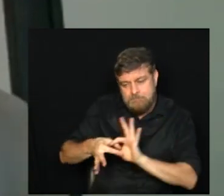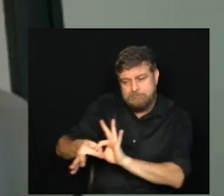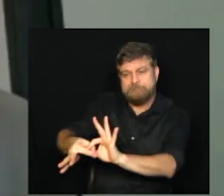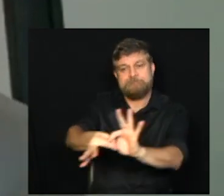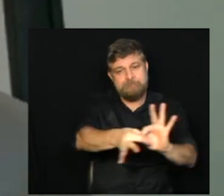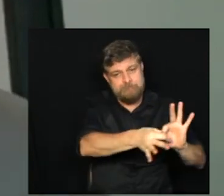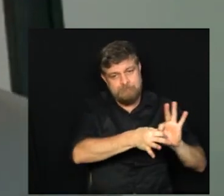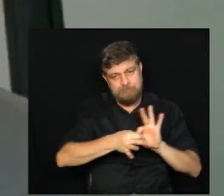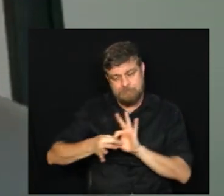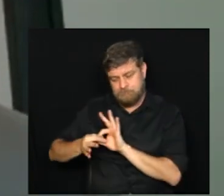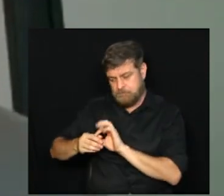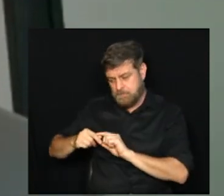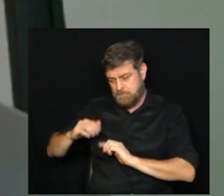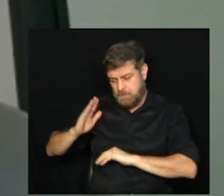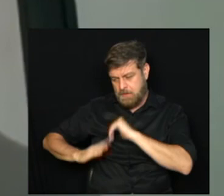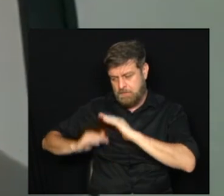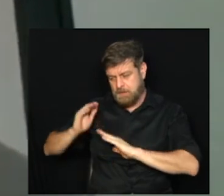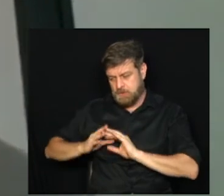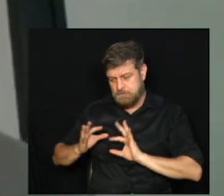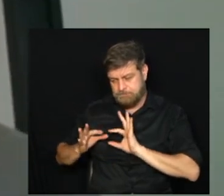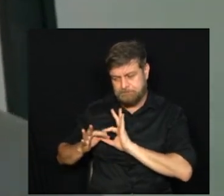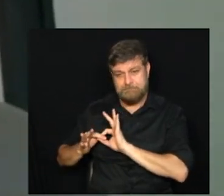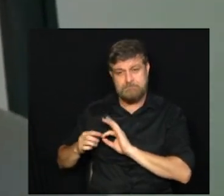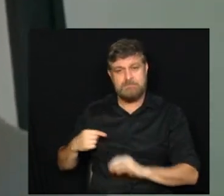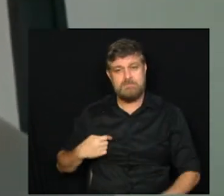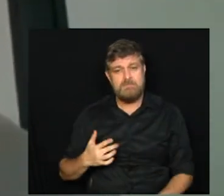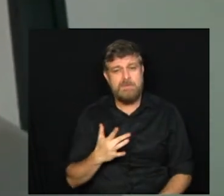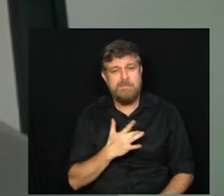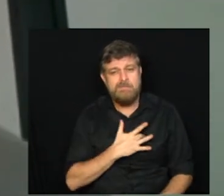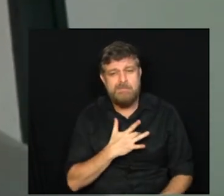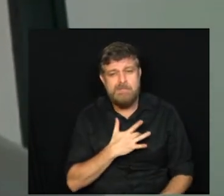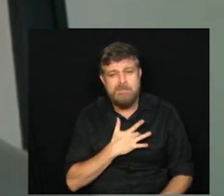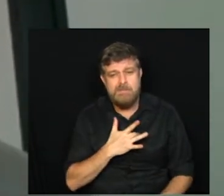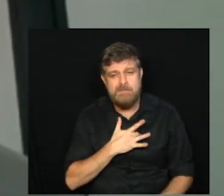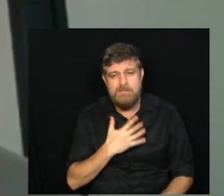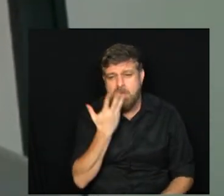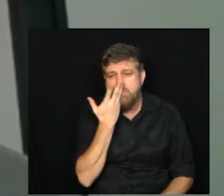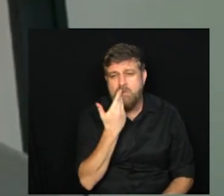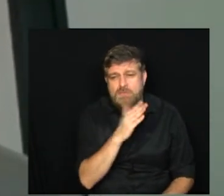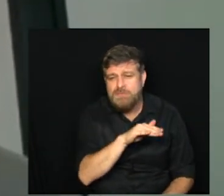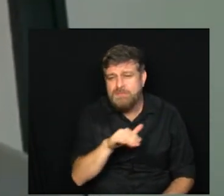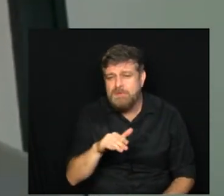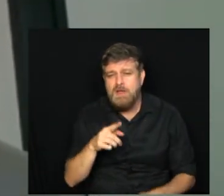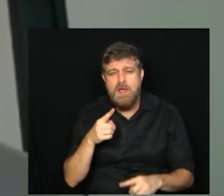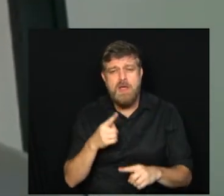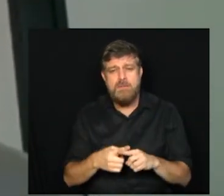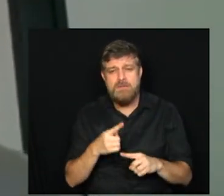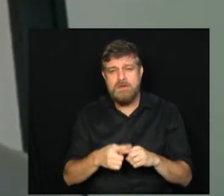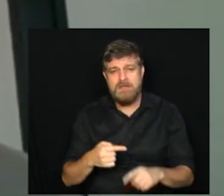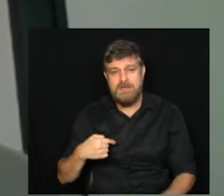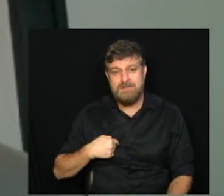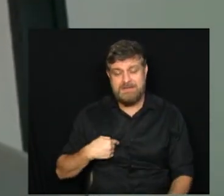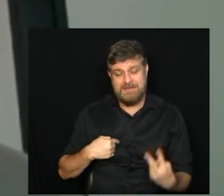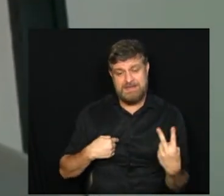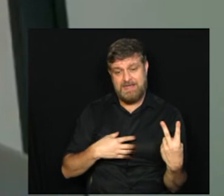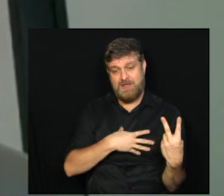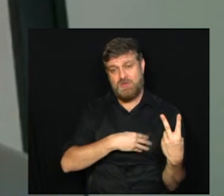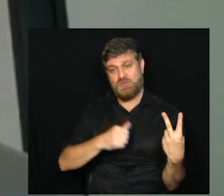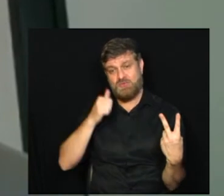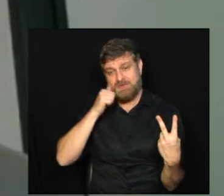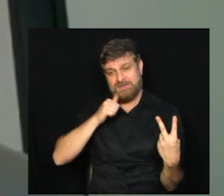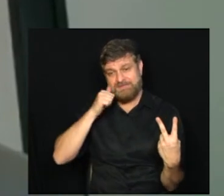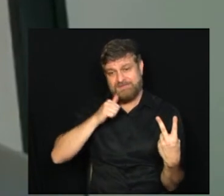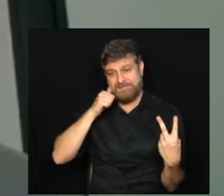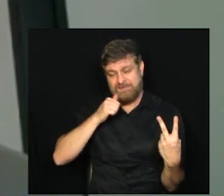Eu vou repetir, eu me apaixonei pela primeira infância por estar com filhas na primeira infância